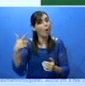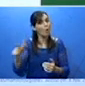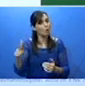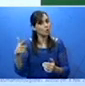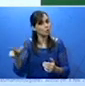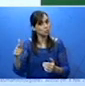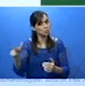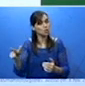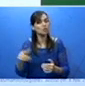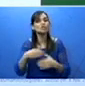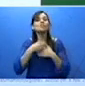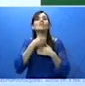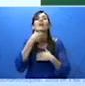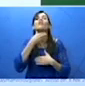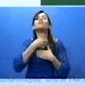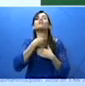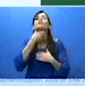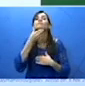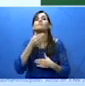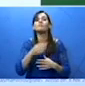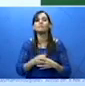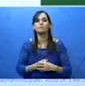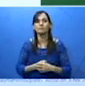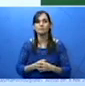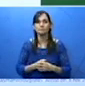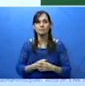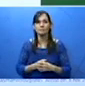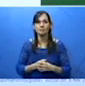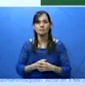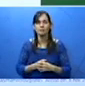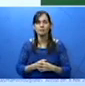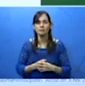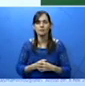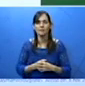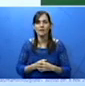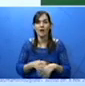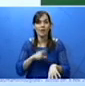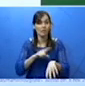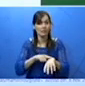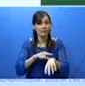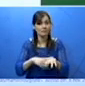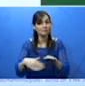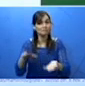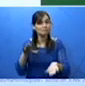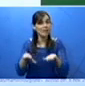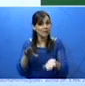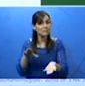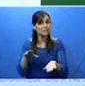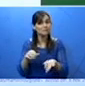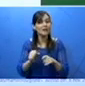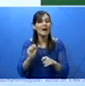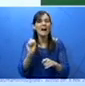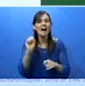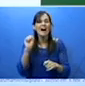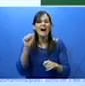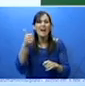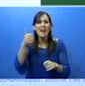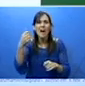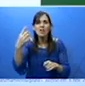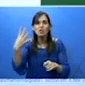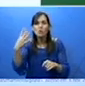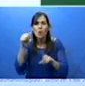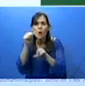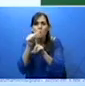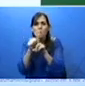textos. Vamos lá. Vamos começar com medida de tempo. 14 meses, não é? Ela demora